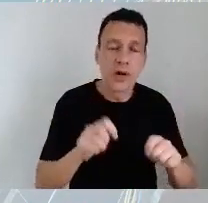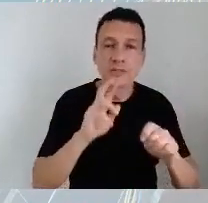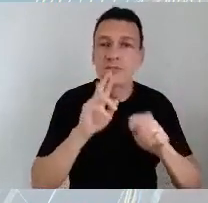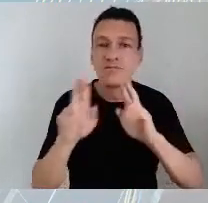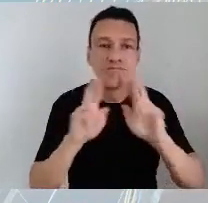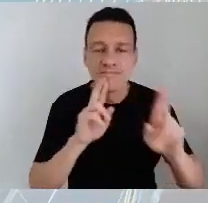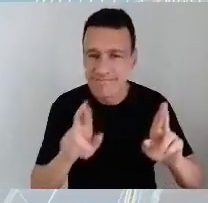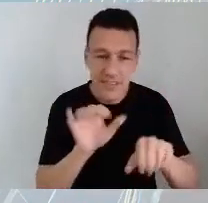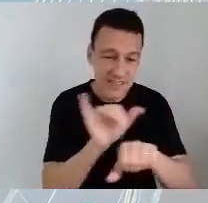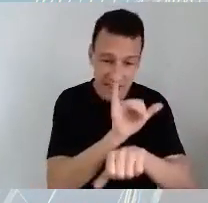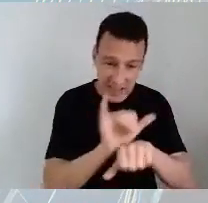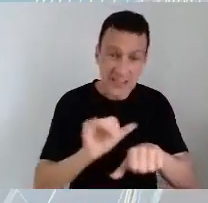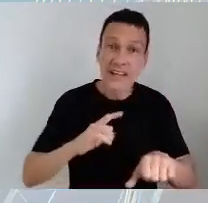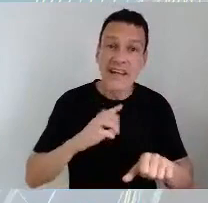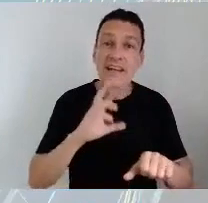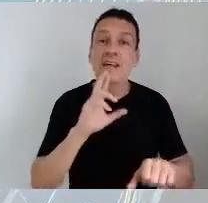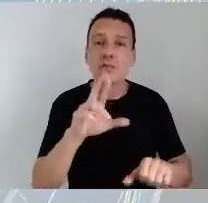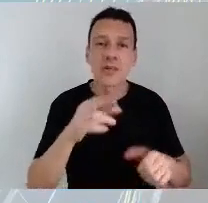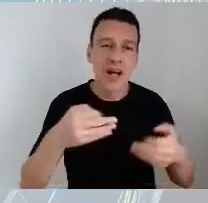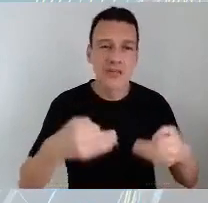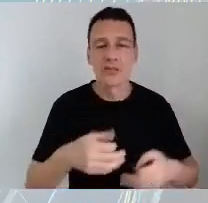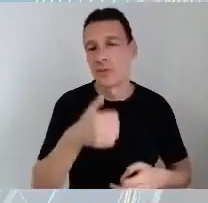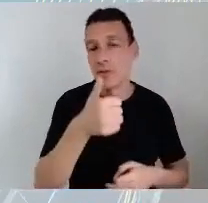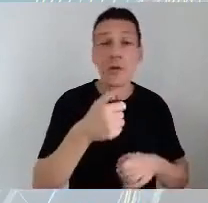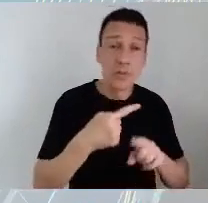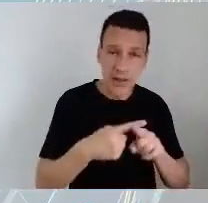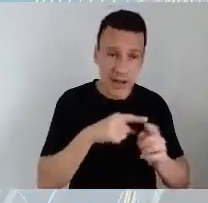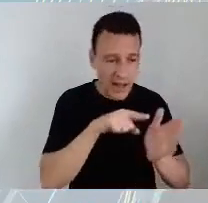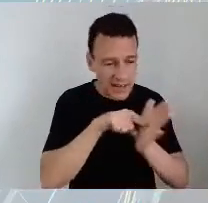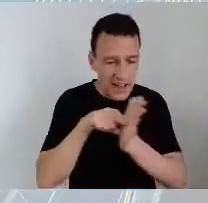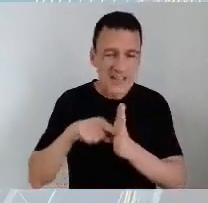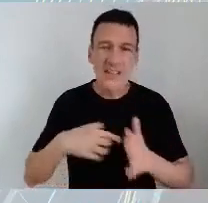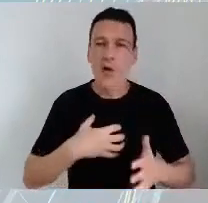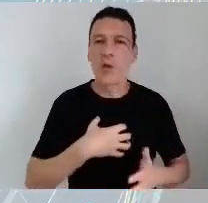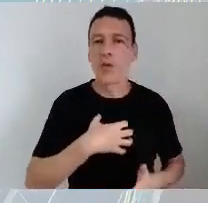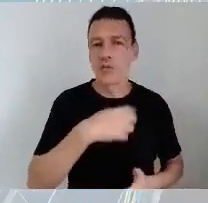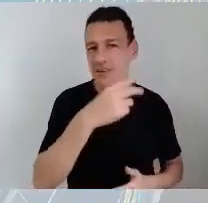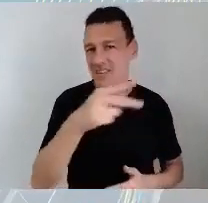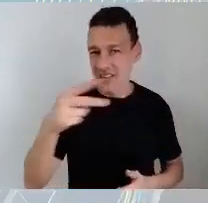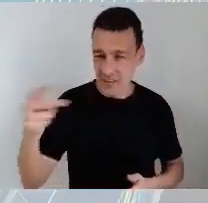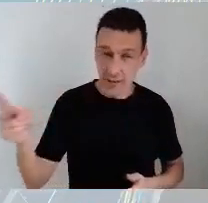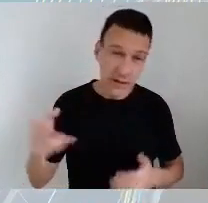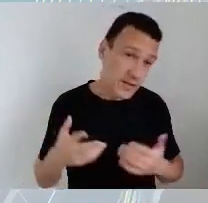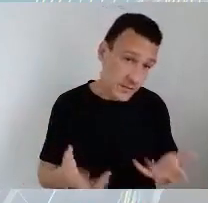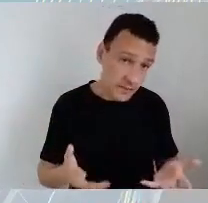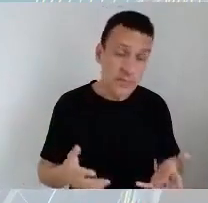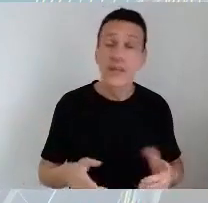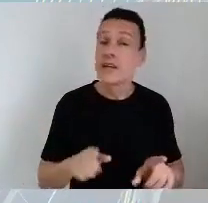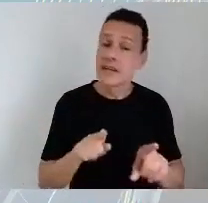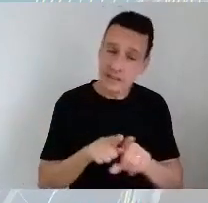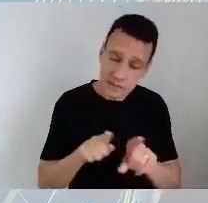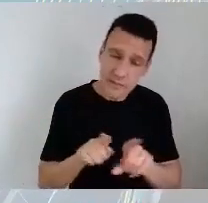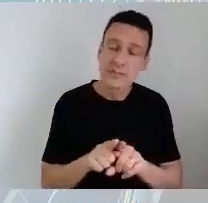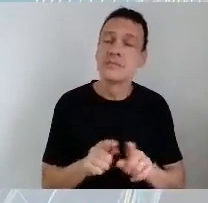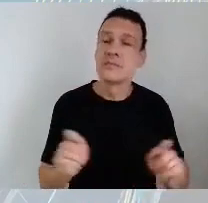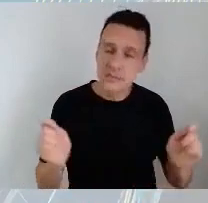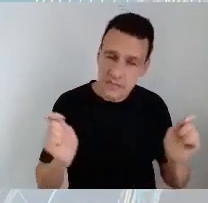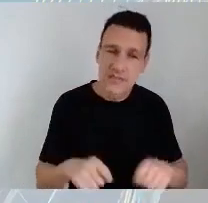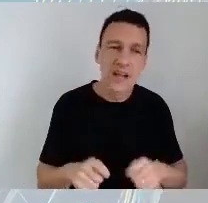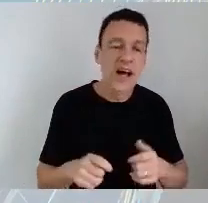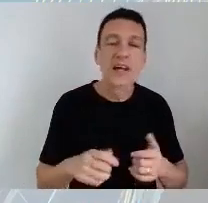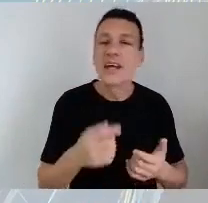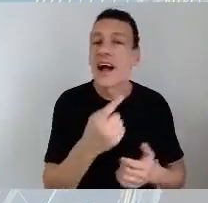analisando realmente o comportamento das pessoas e, a partir disso, vocês conseguem entregar cada vez mais o que as pessoas precisam dentro